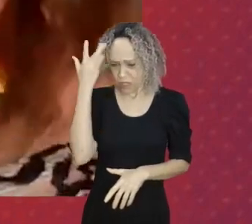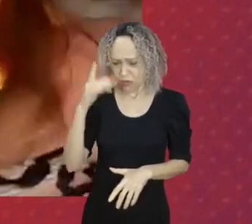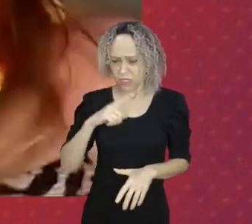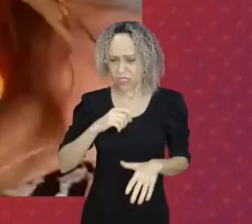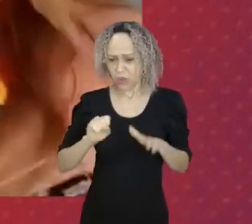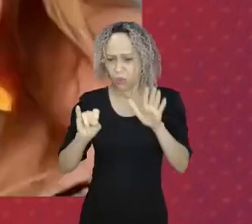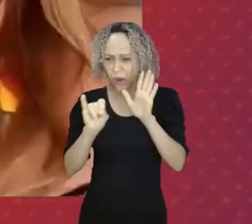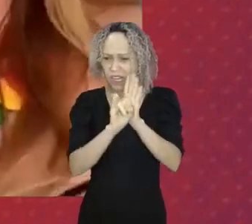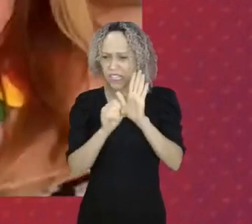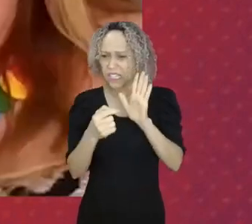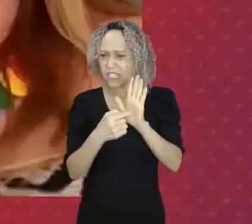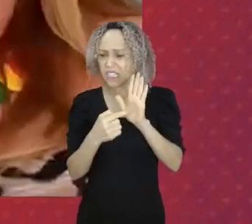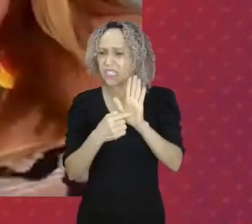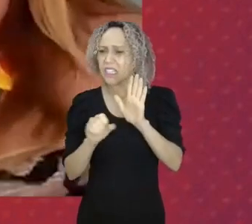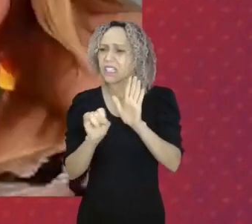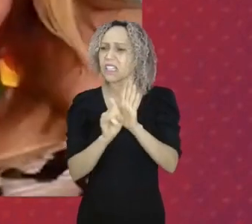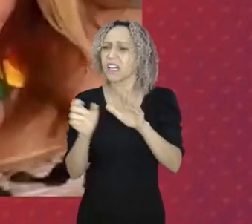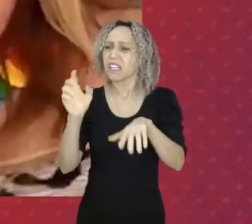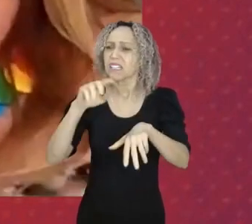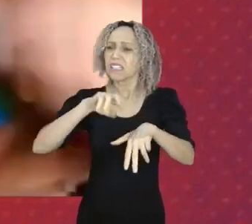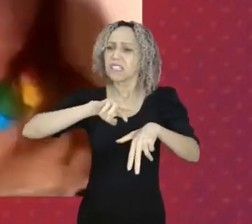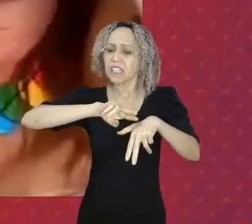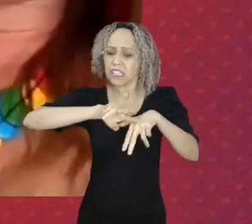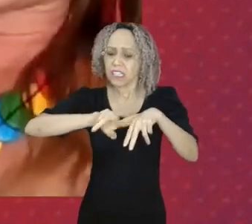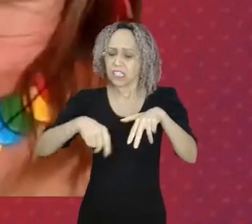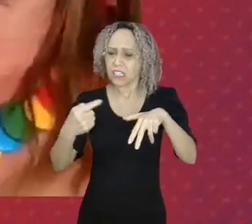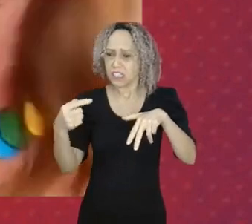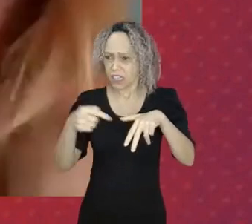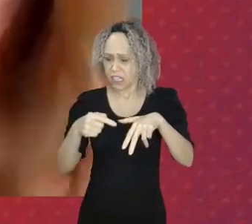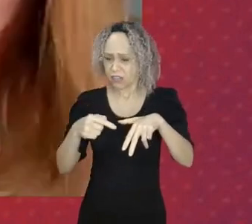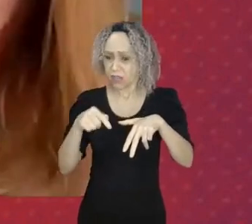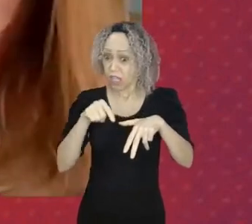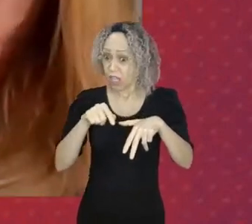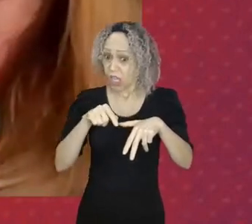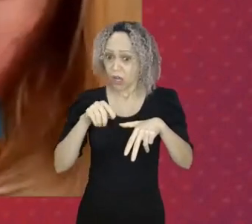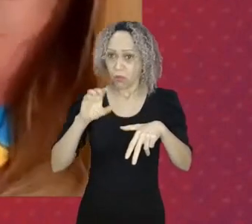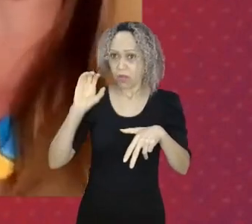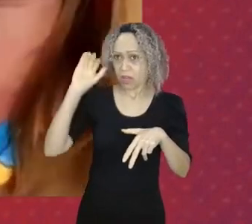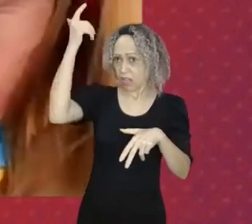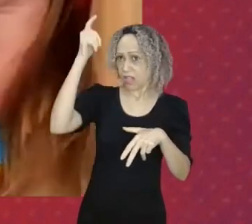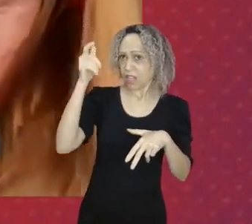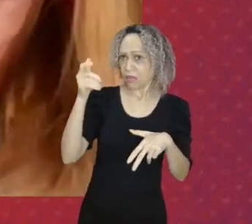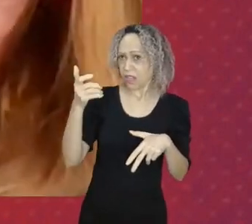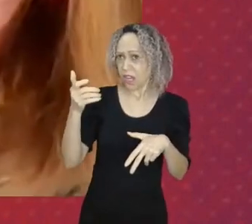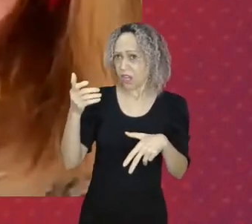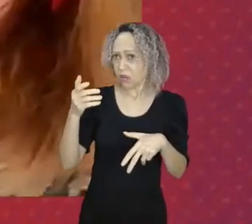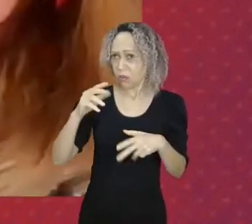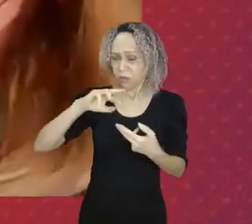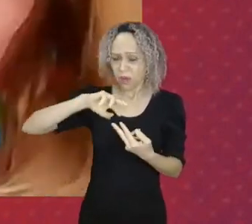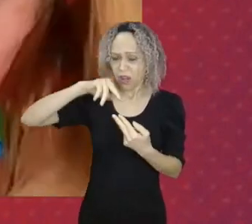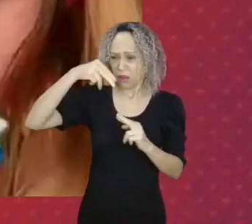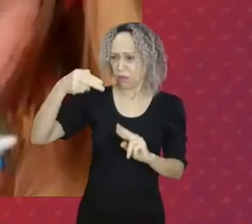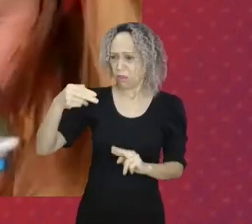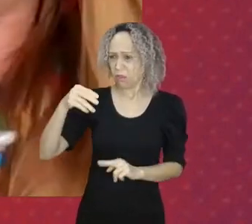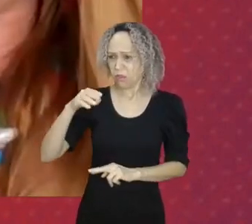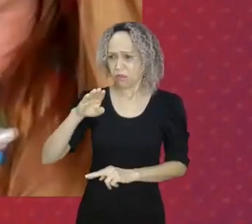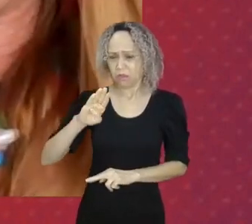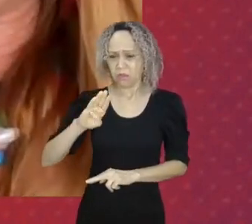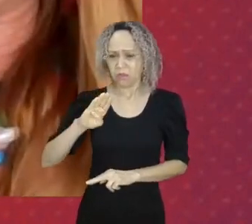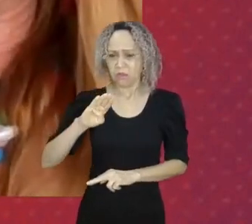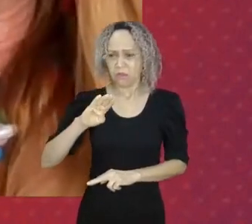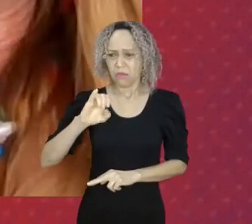e que esse gênero não pode ser determinado pela biologia, ele tem que ser